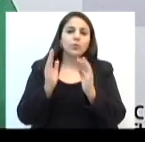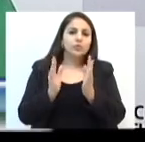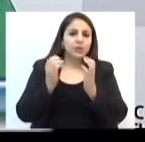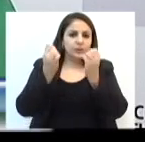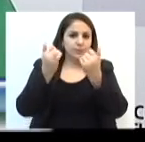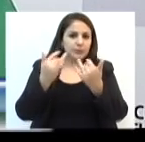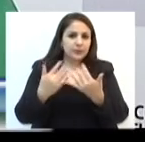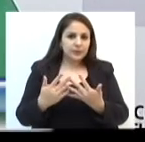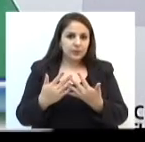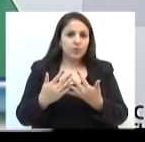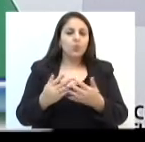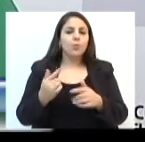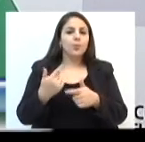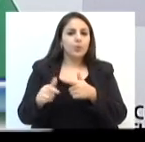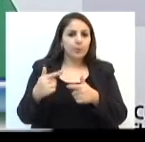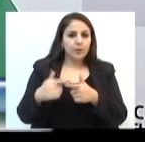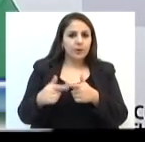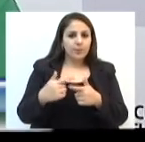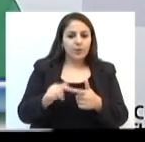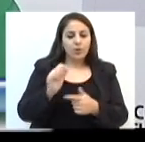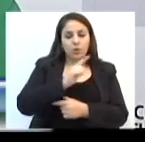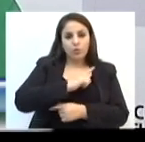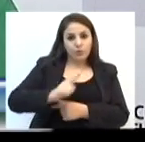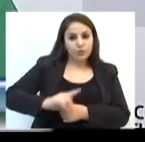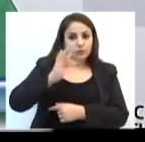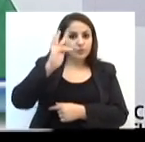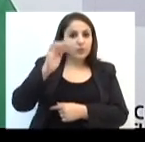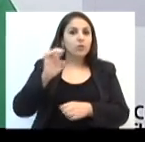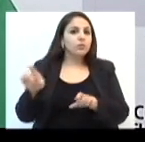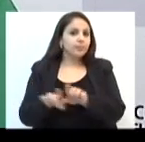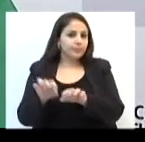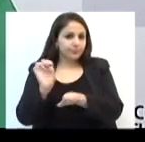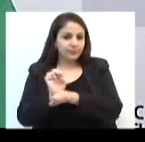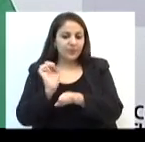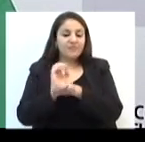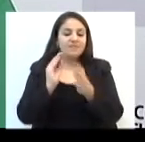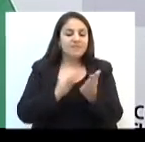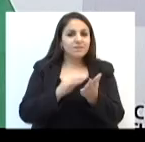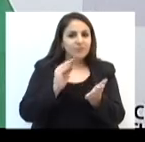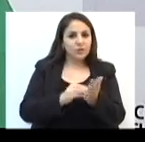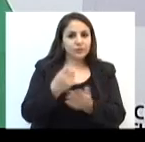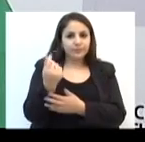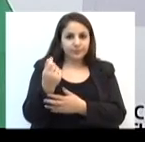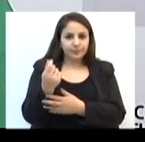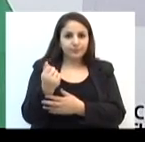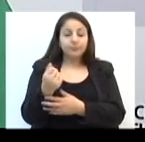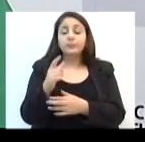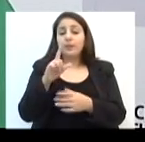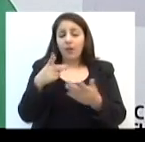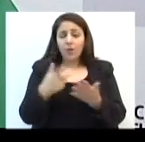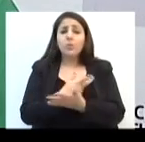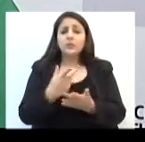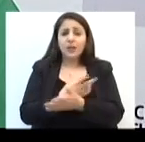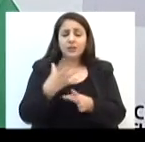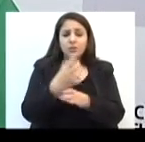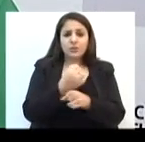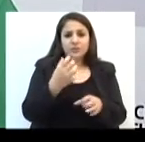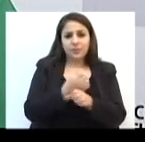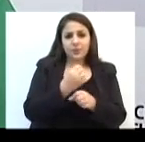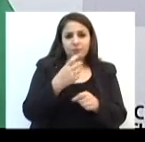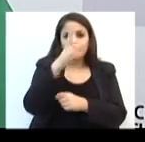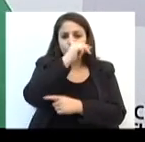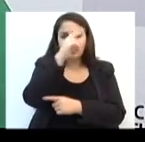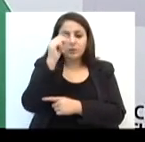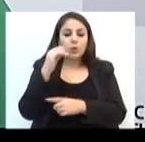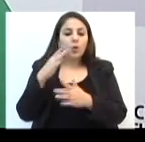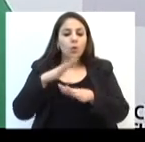a crise atinge o governo federal e estadual. E é claro que a falta de recursos respinga no orçamento dos municípios, que já